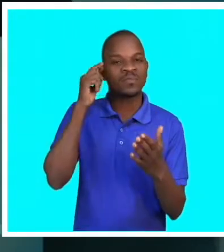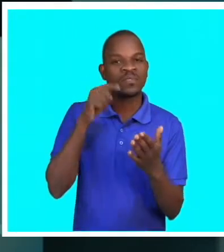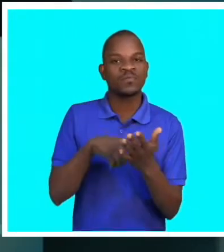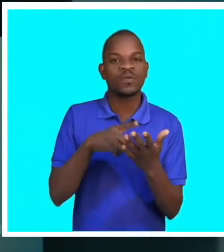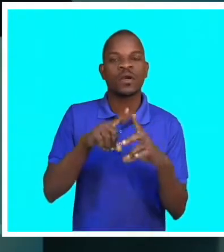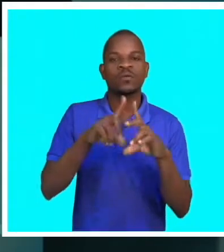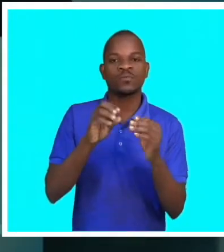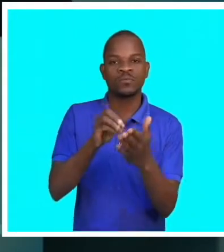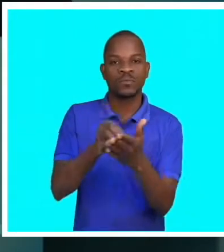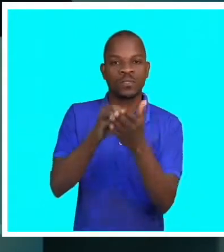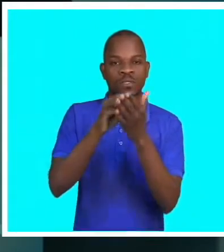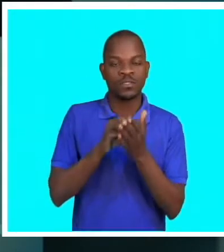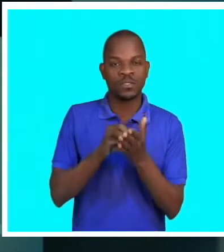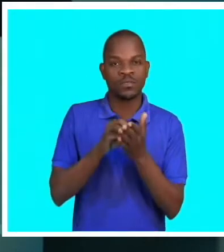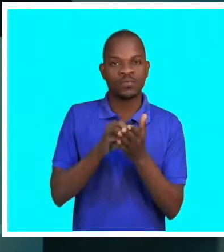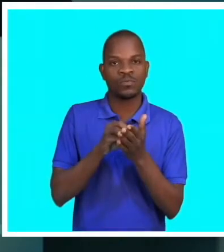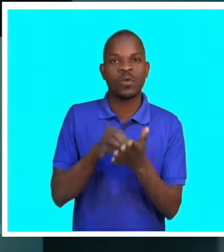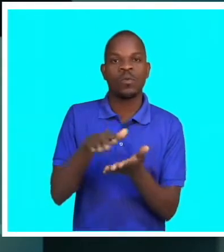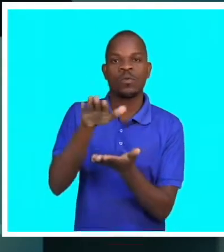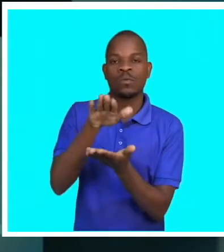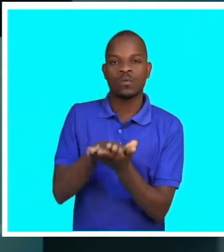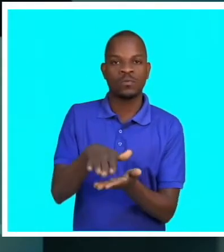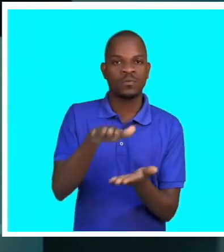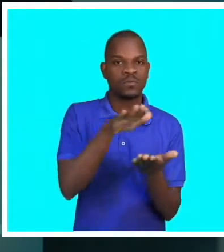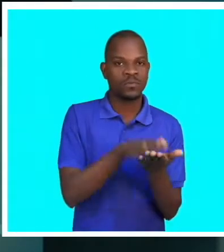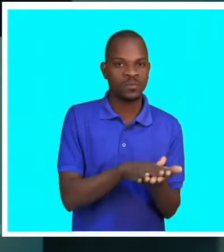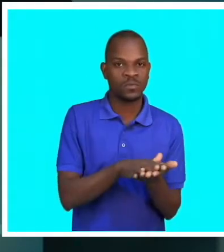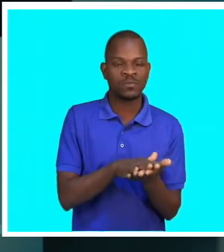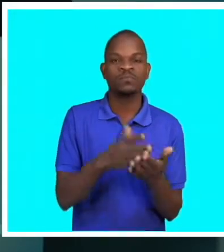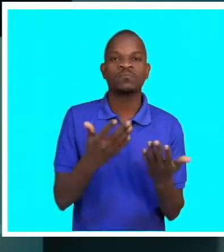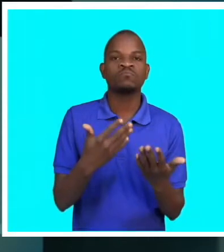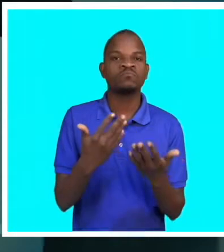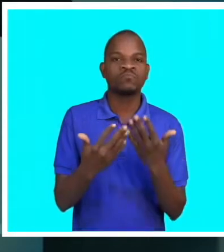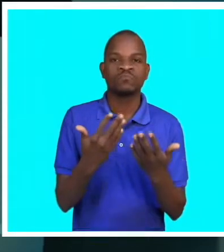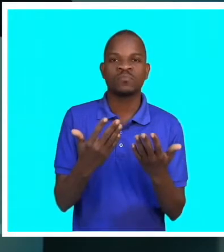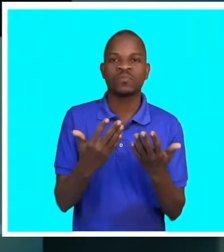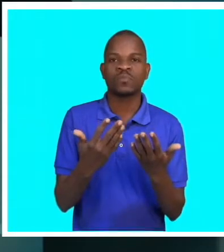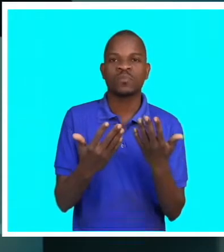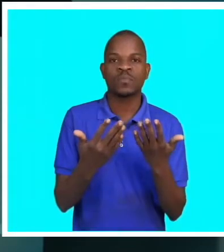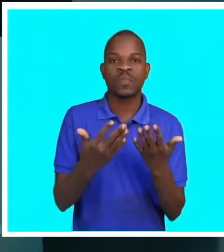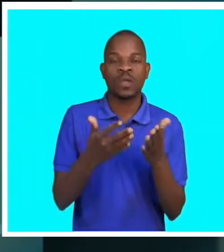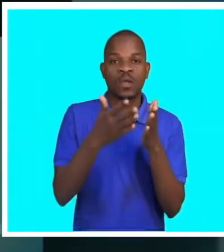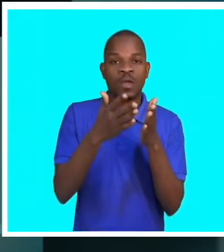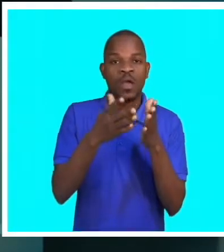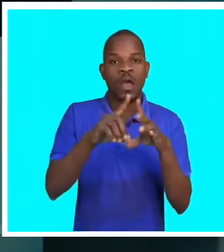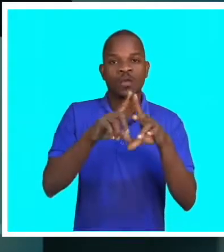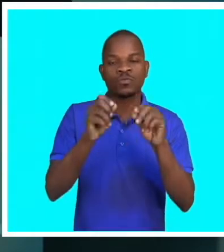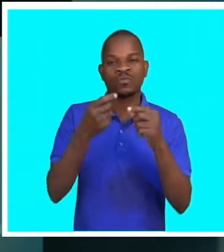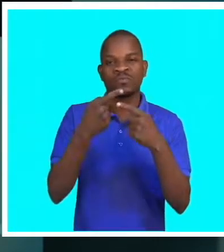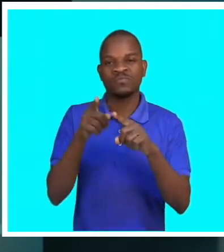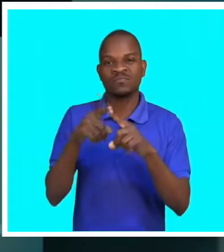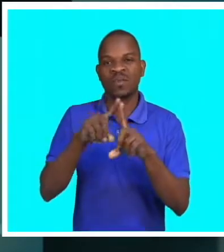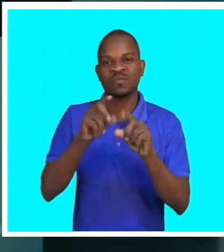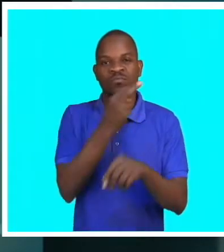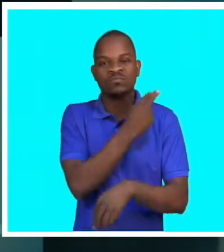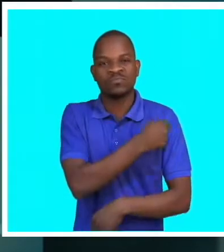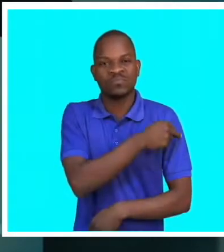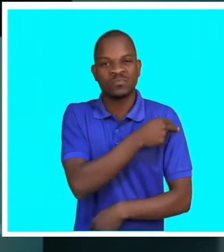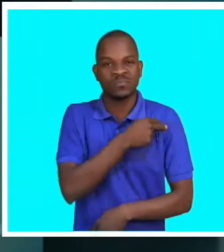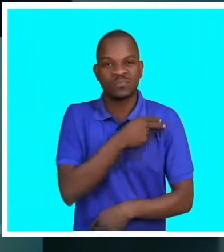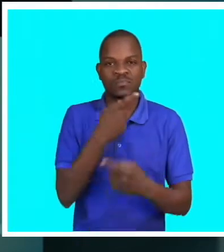Pode ser em braille ou em áudio, ou outro formato acessível. Falando em comunicação, estamos a